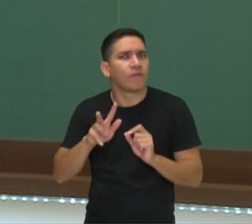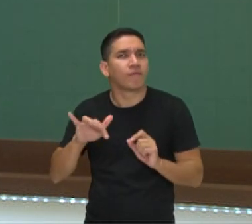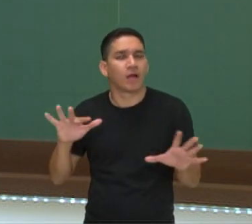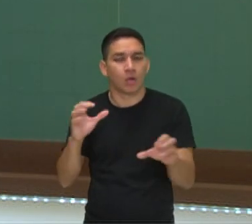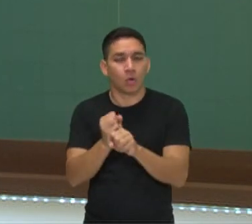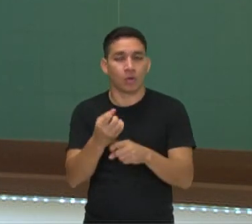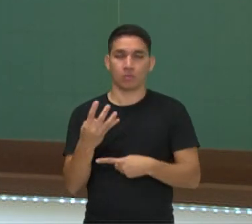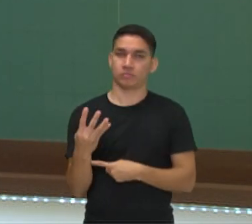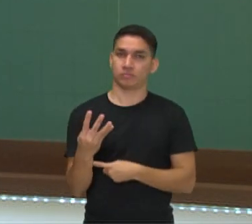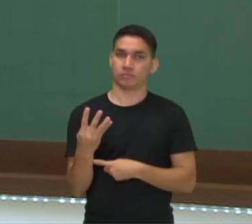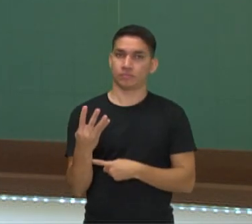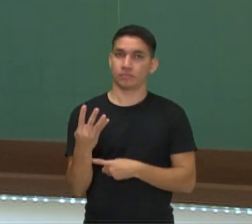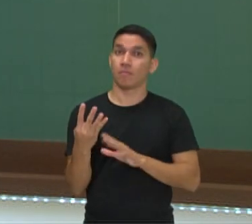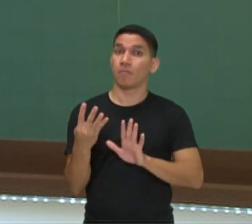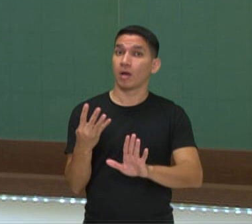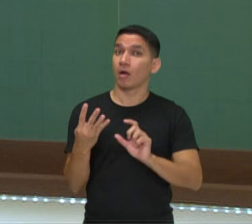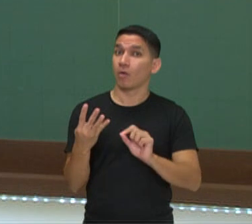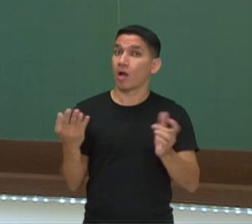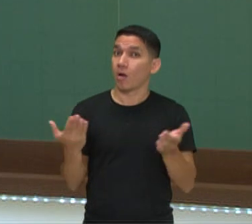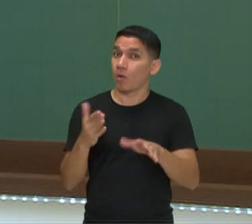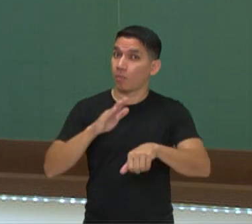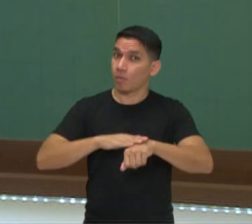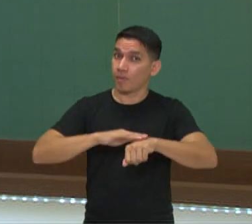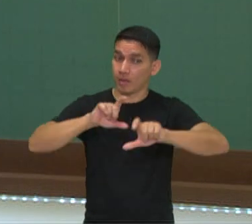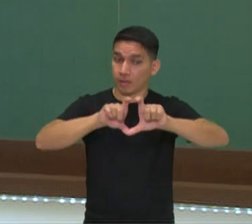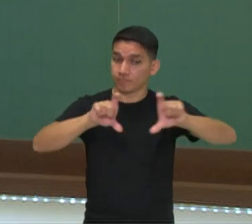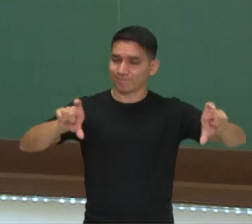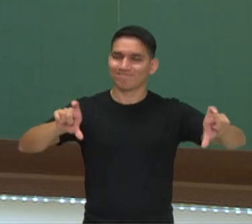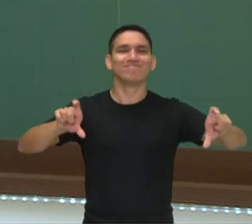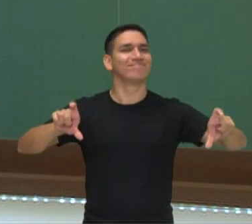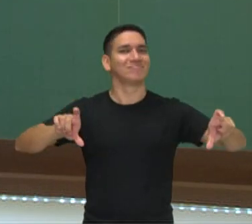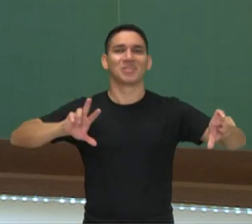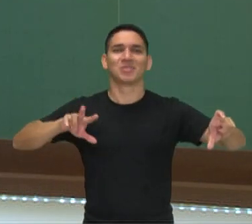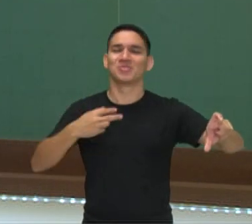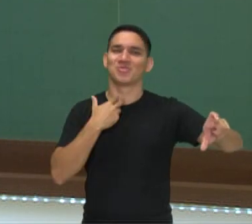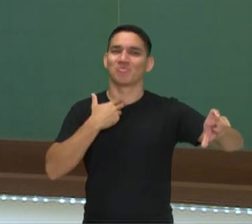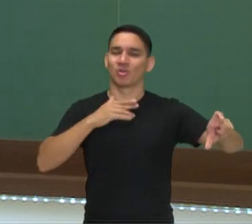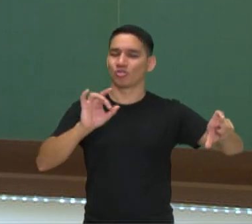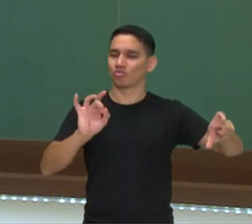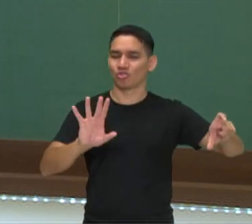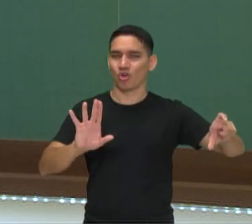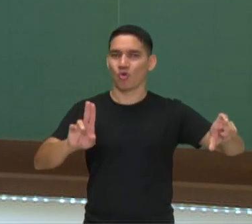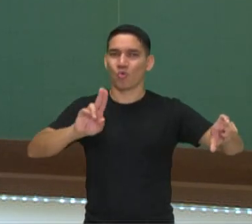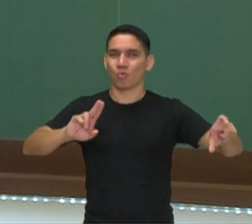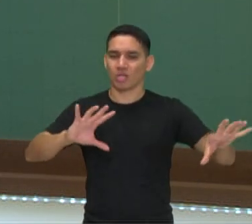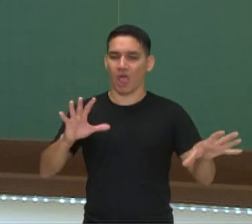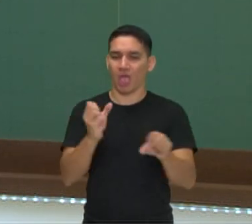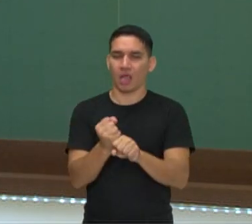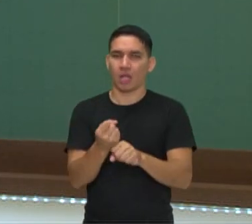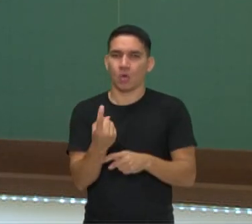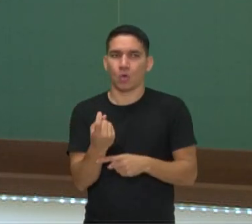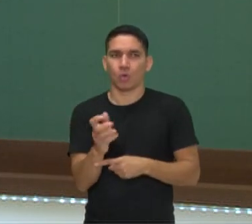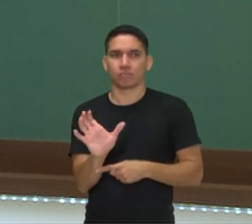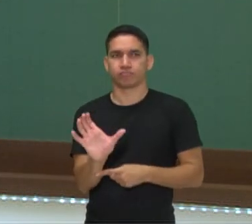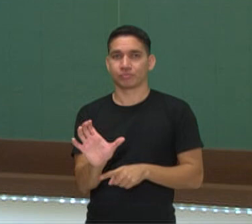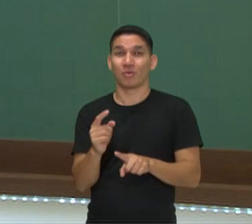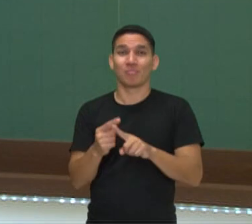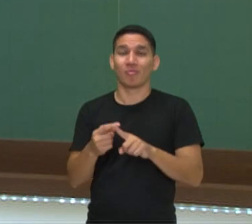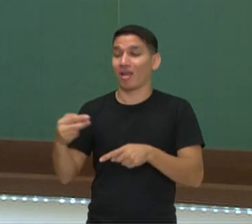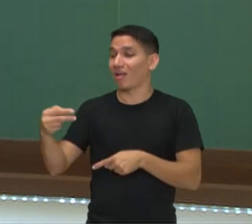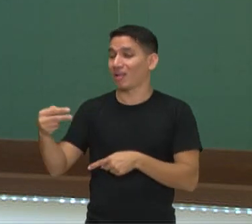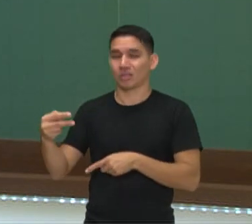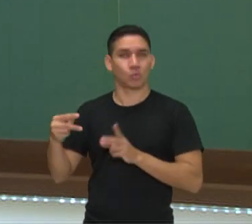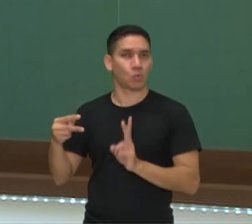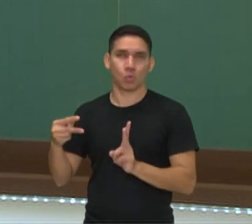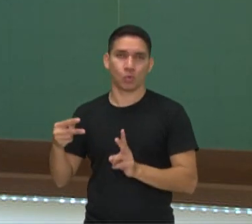4. Mas agora eu estou trabalhando com uma equação. Eu não posso somar simplesmente em um membro, porque a igualdade não se